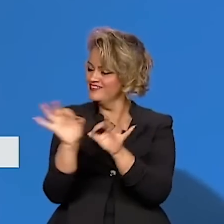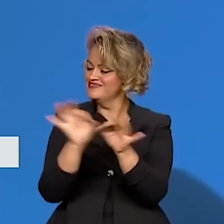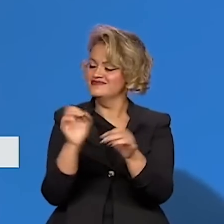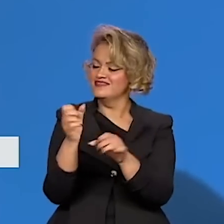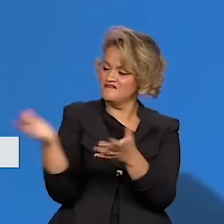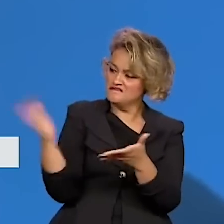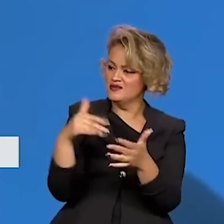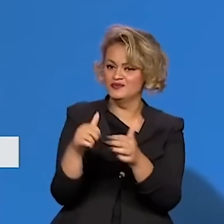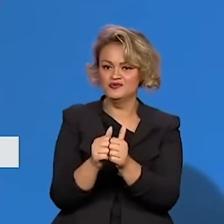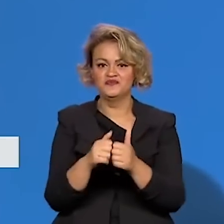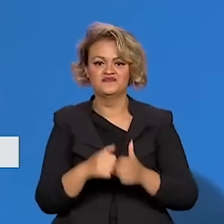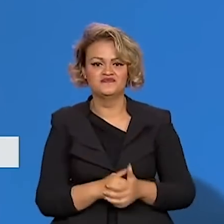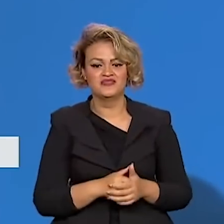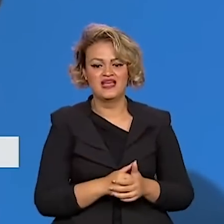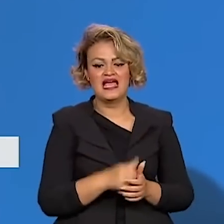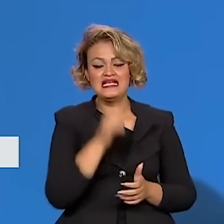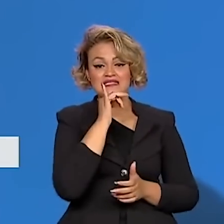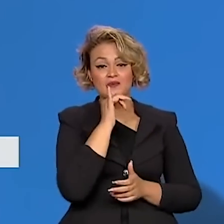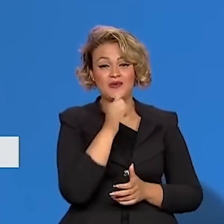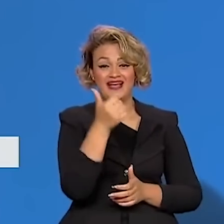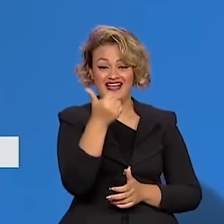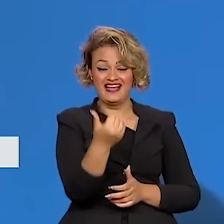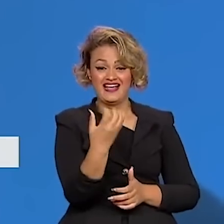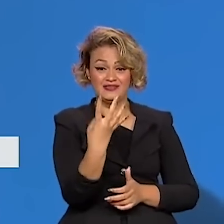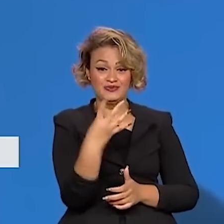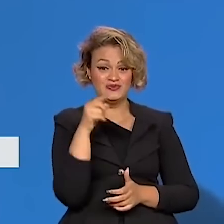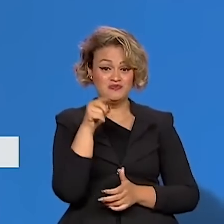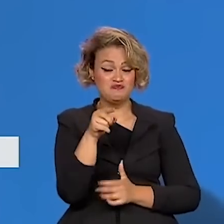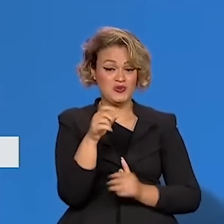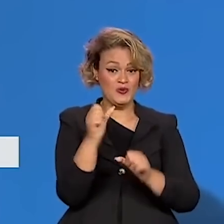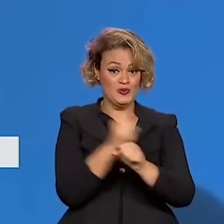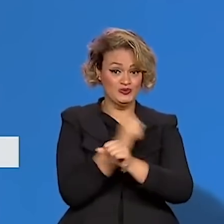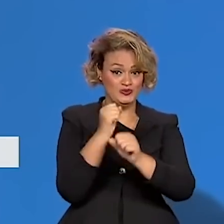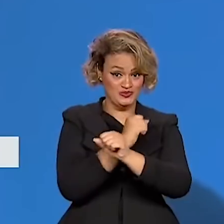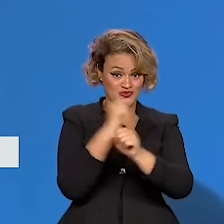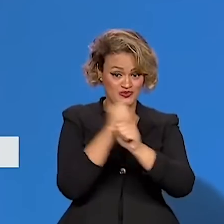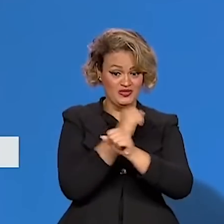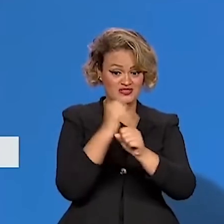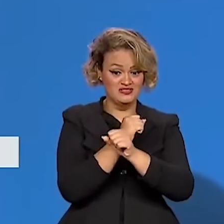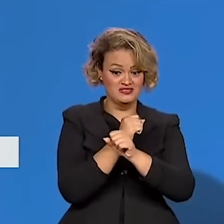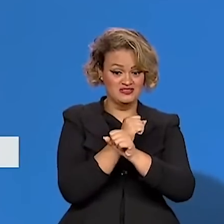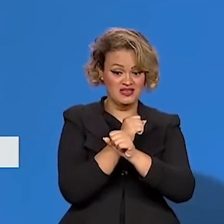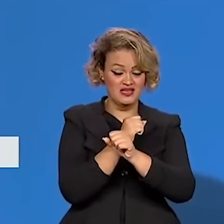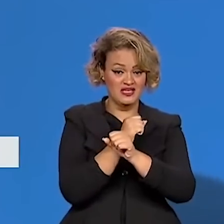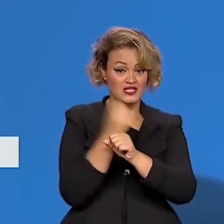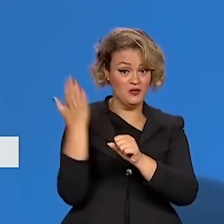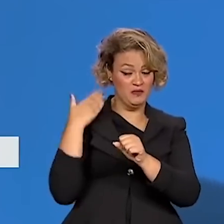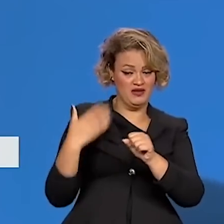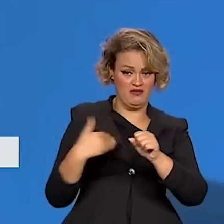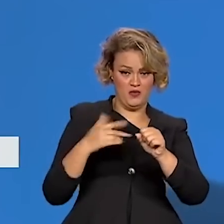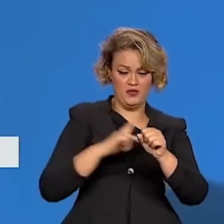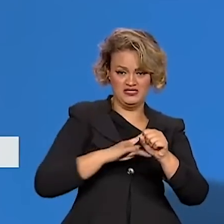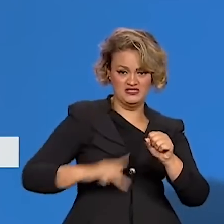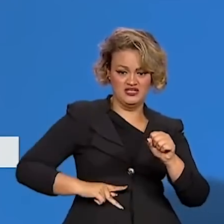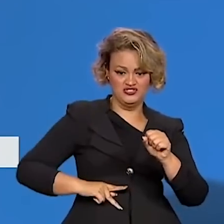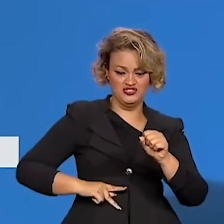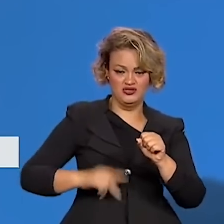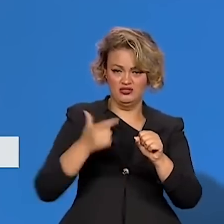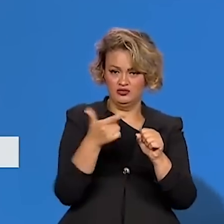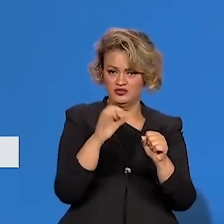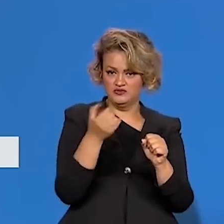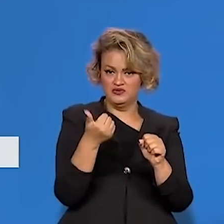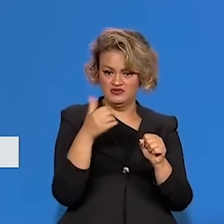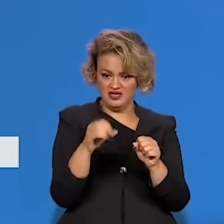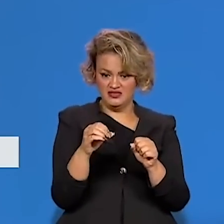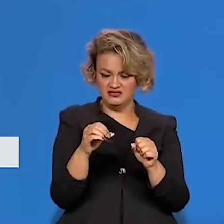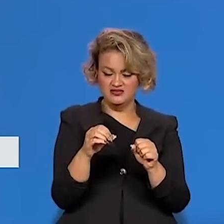você ter ideia nós temos 14 mil obras que dei do meu governo em 2010